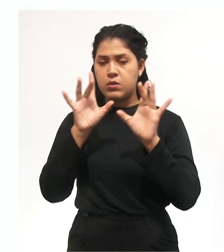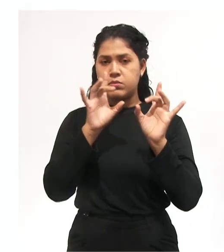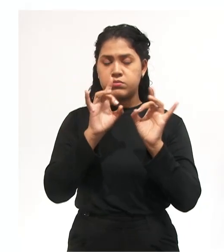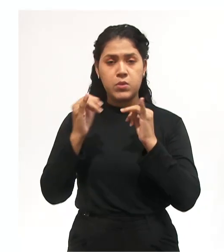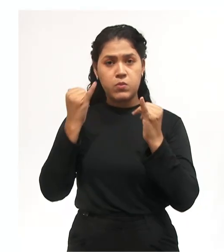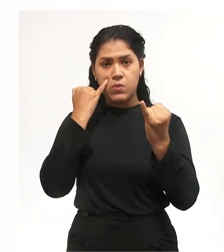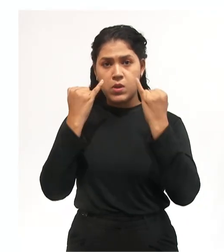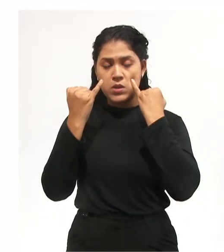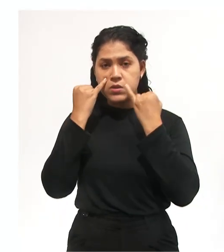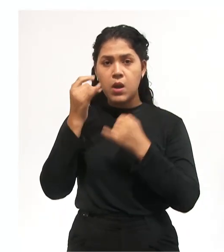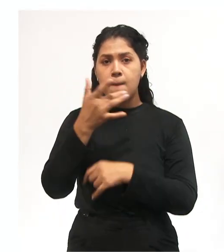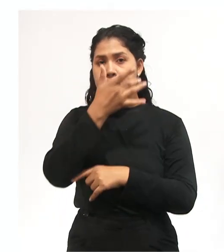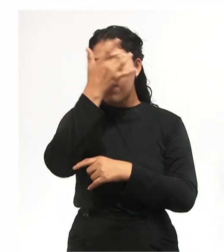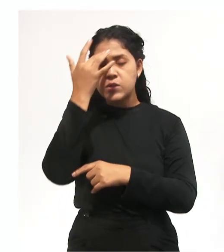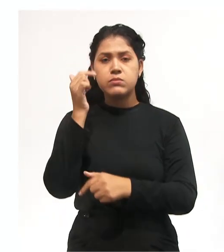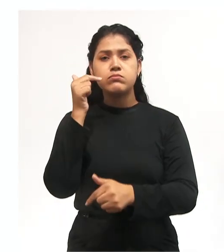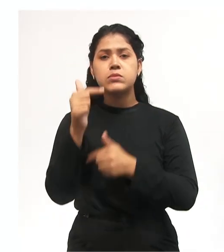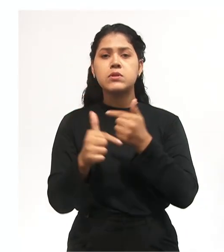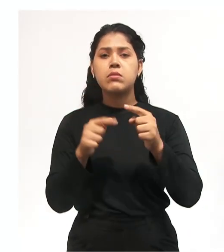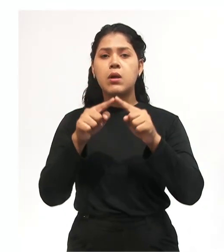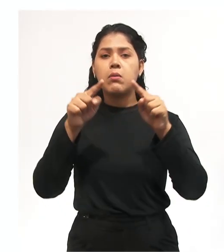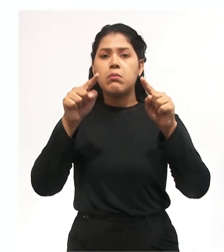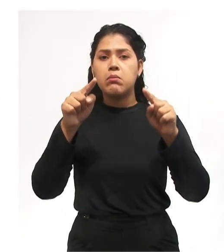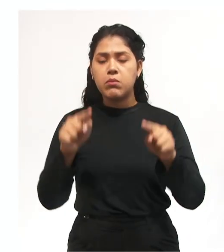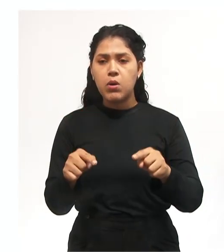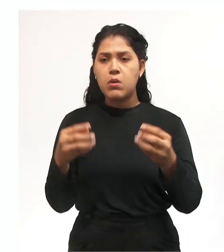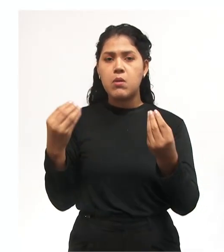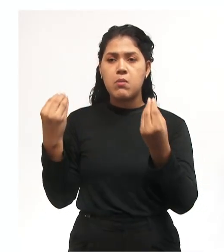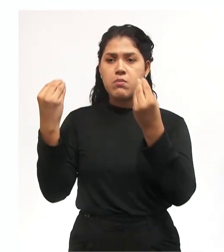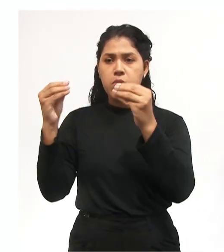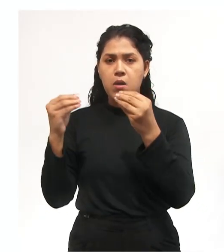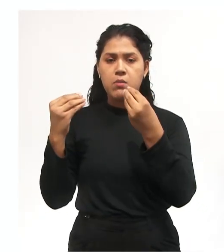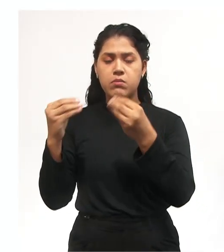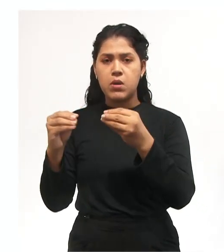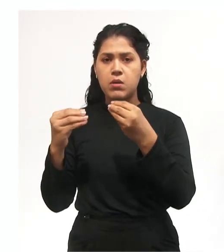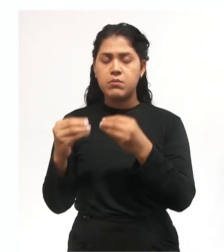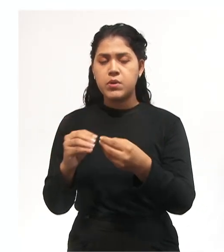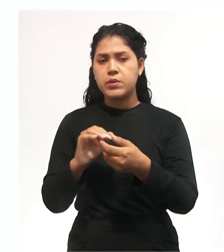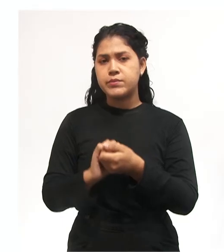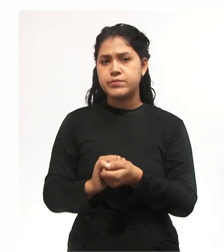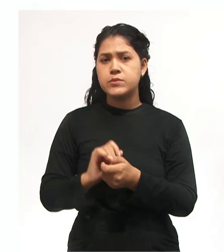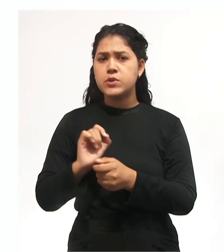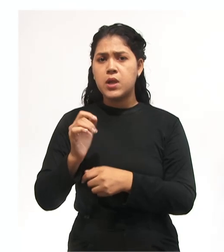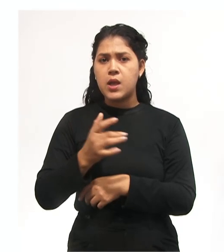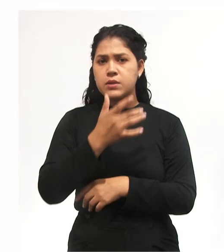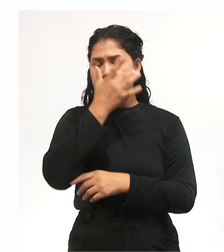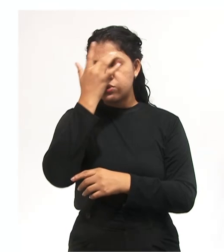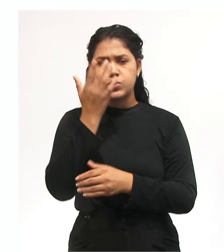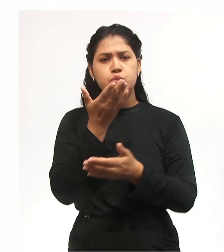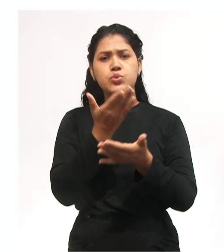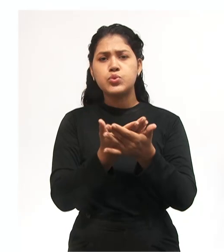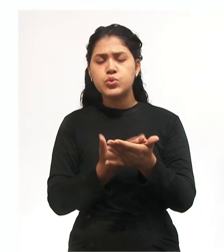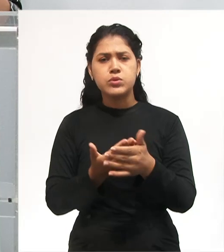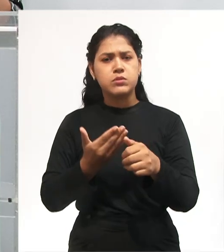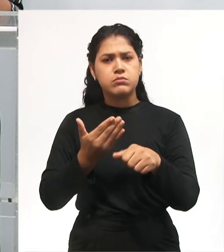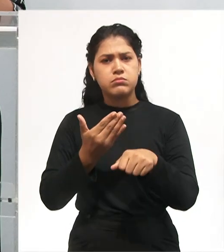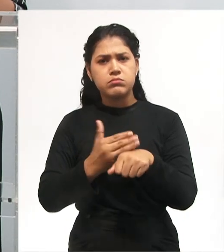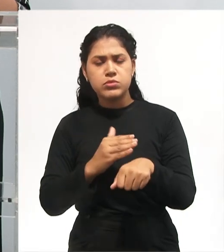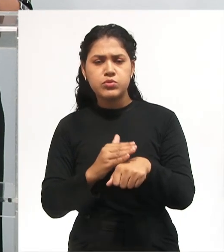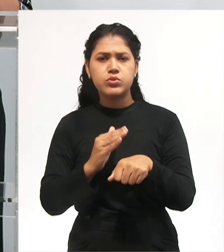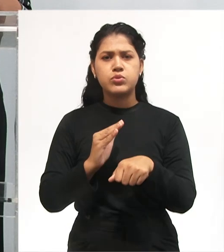formam, essas pessoas, elas se capacitam, fazem treinamento, elas recebem ali